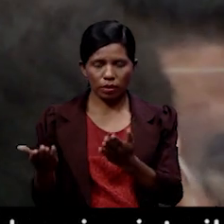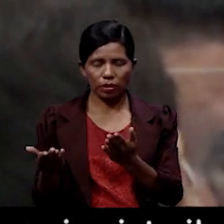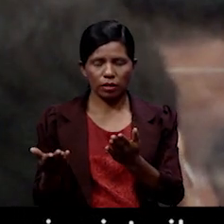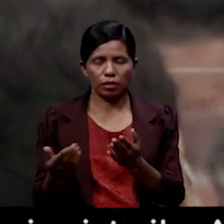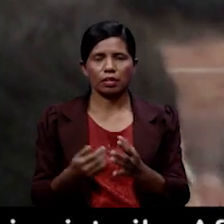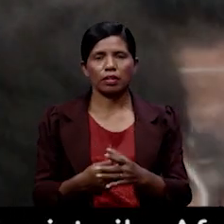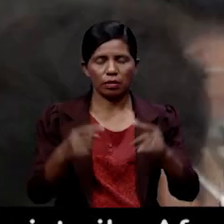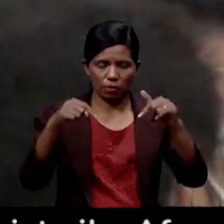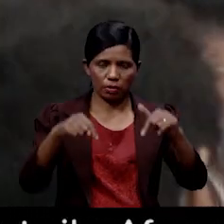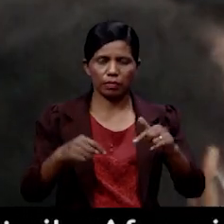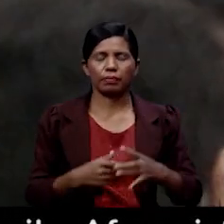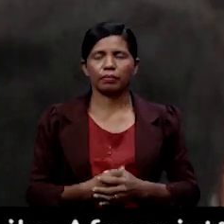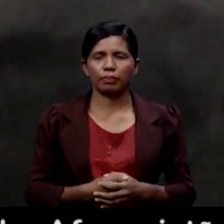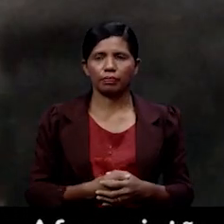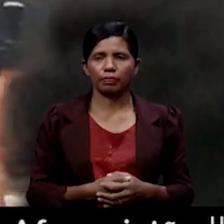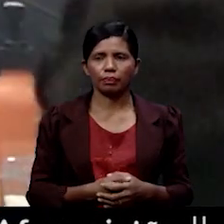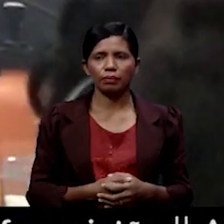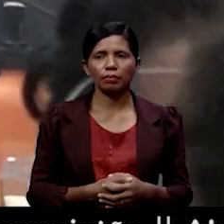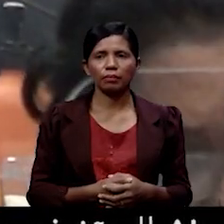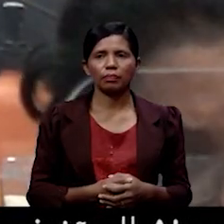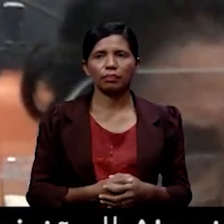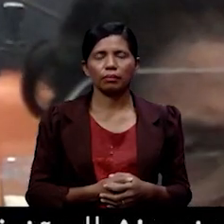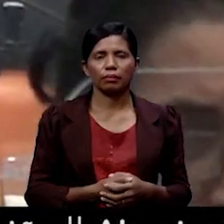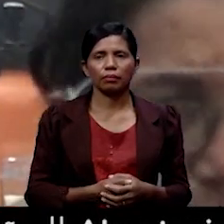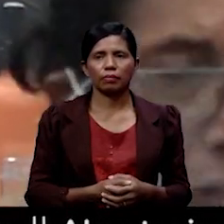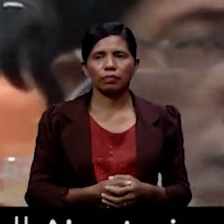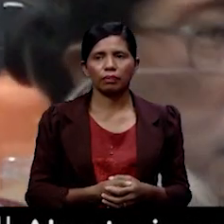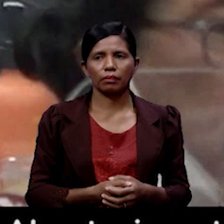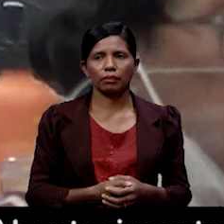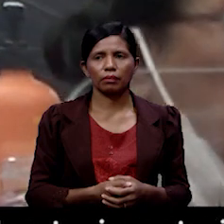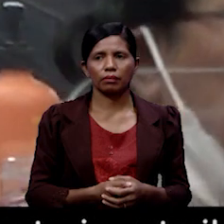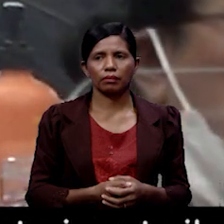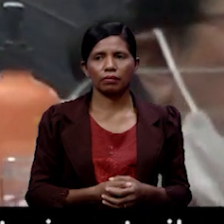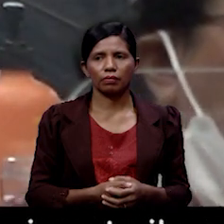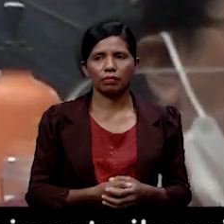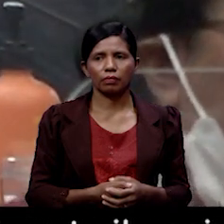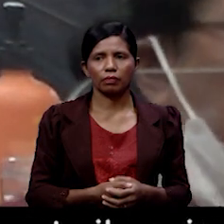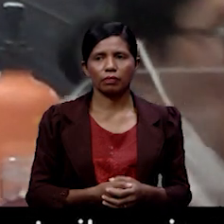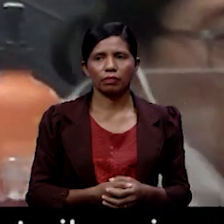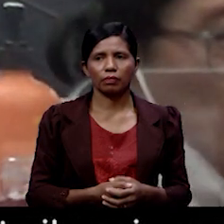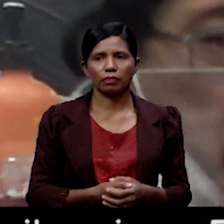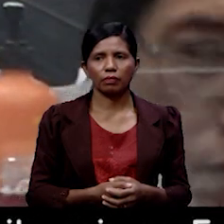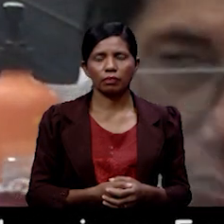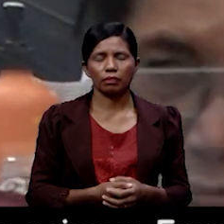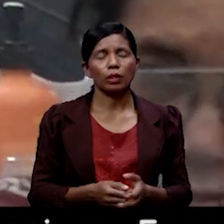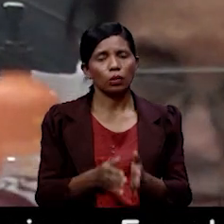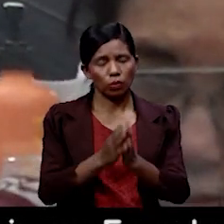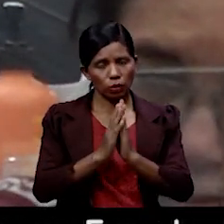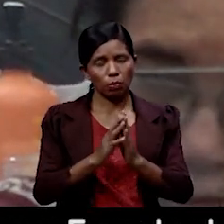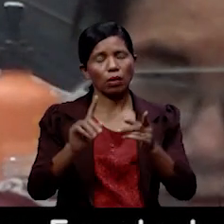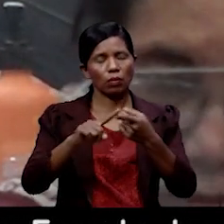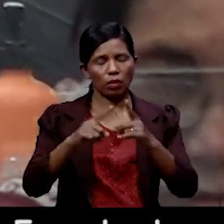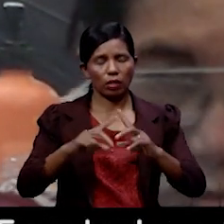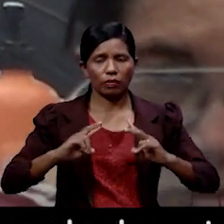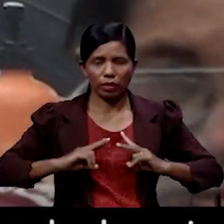ter, né, aí, havendo os pa a minha soldado veterano sira sir